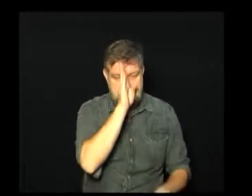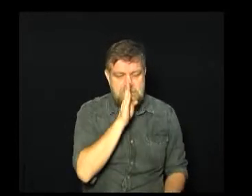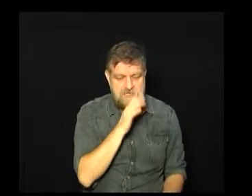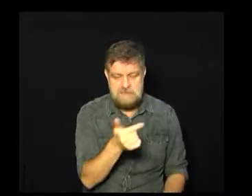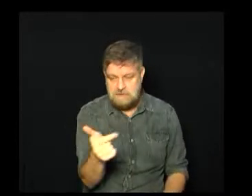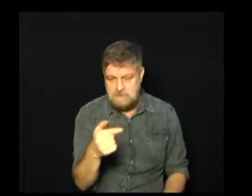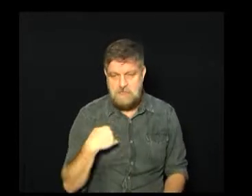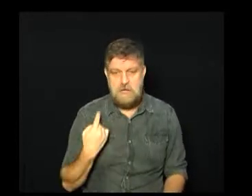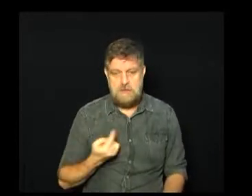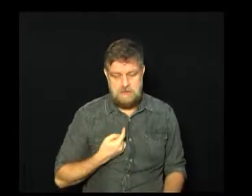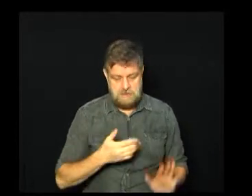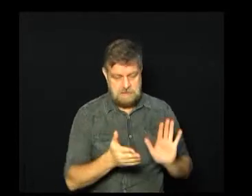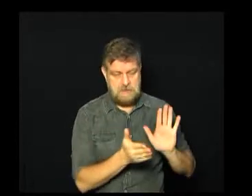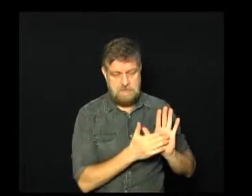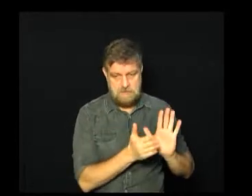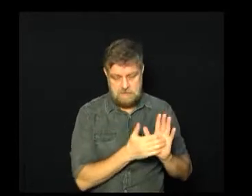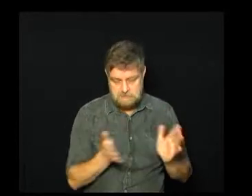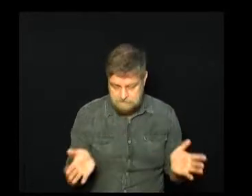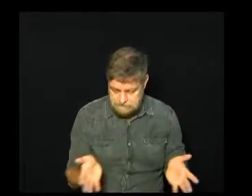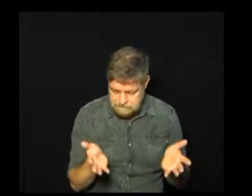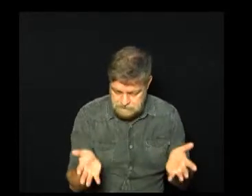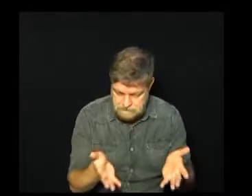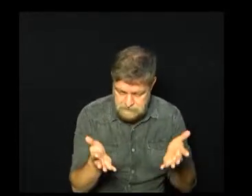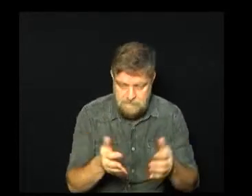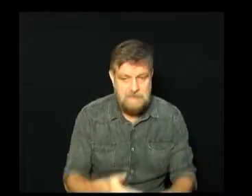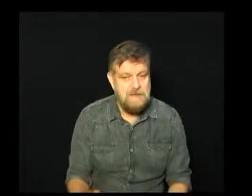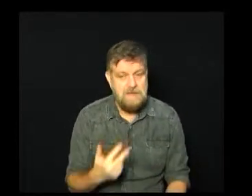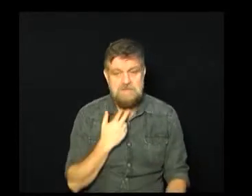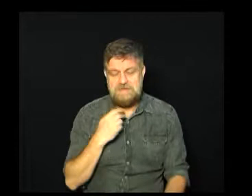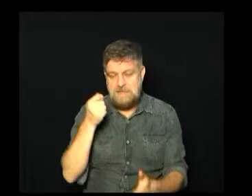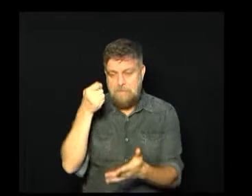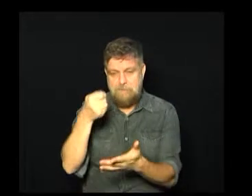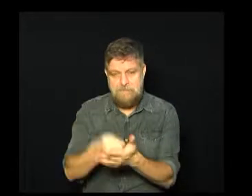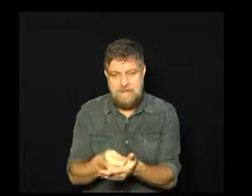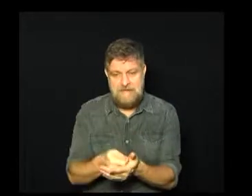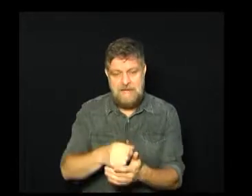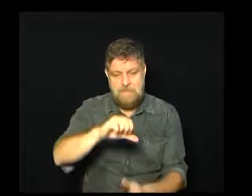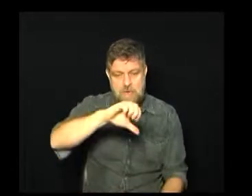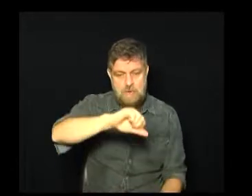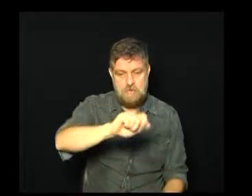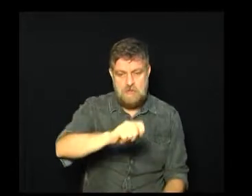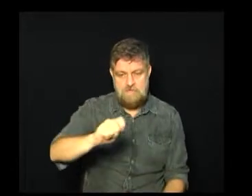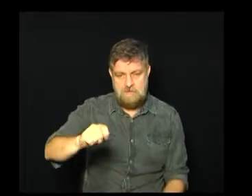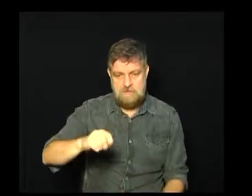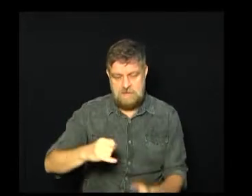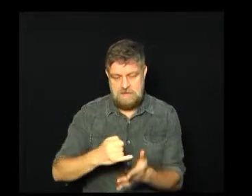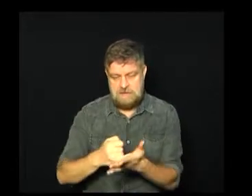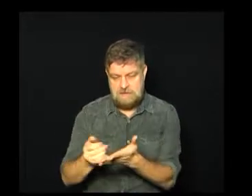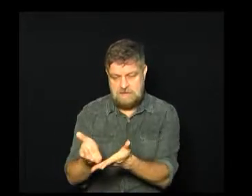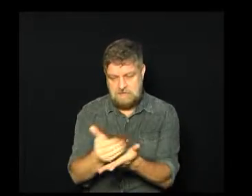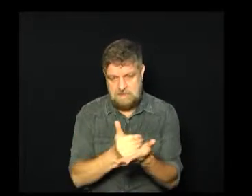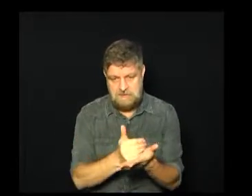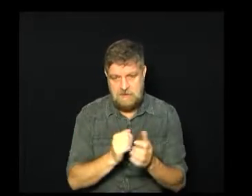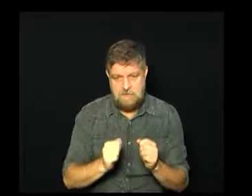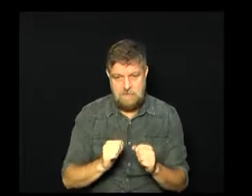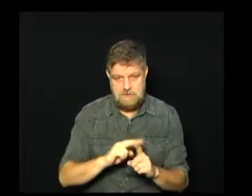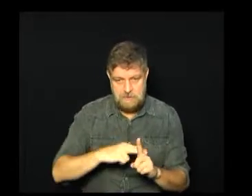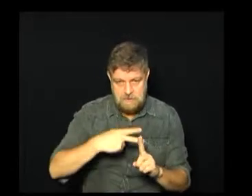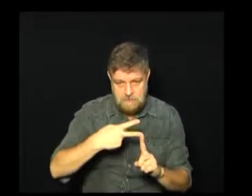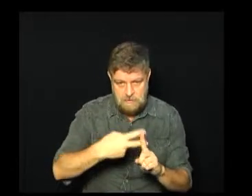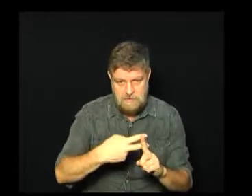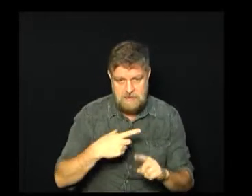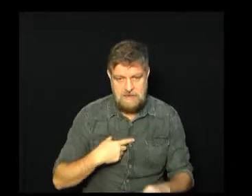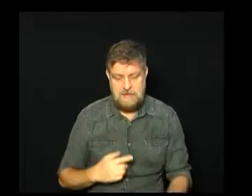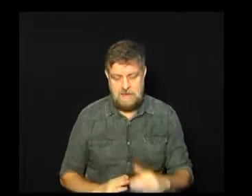esse sistema de incentivo de não pagamento de taxas por 9 meses, prorrogáveis por igual período mediante